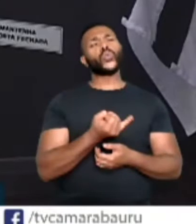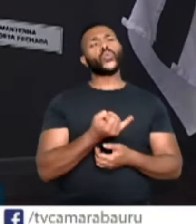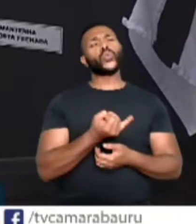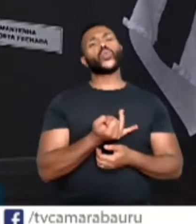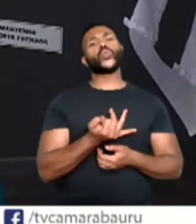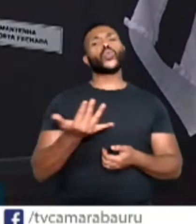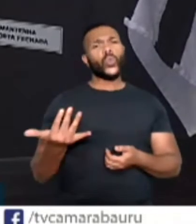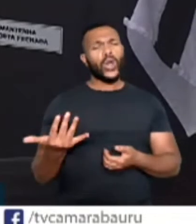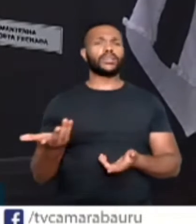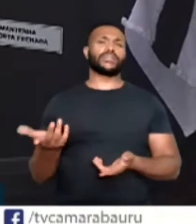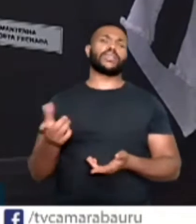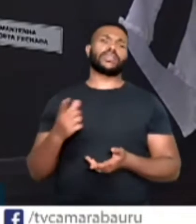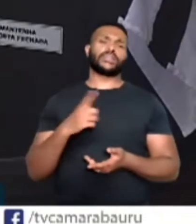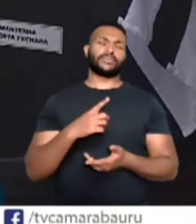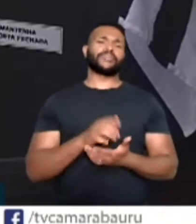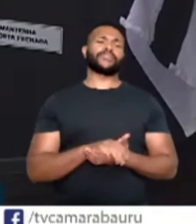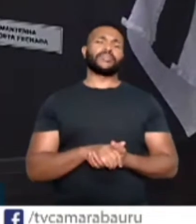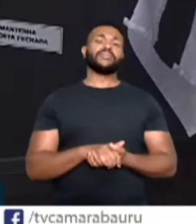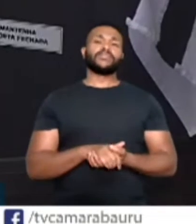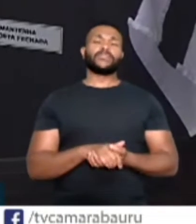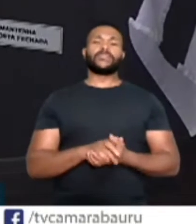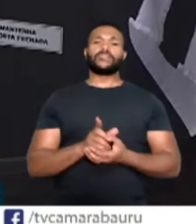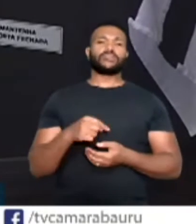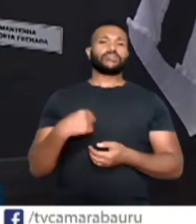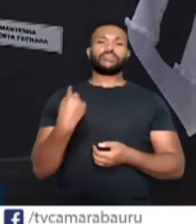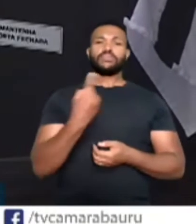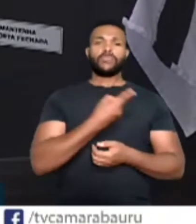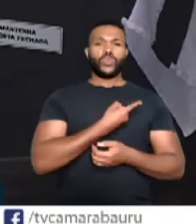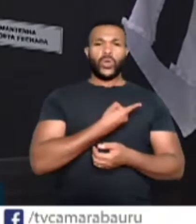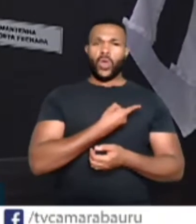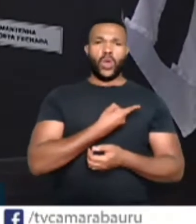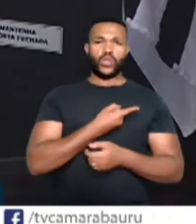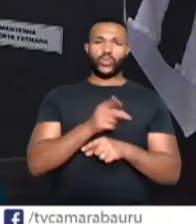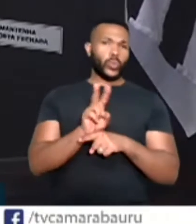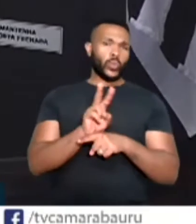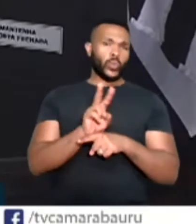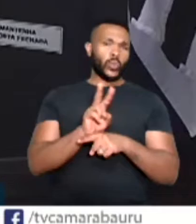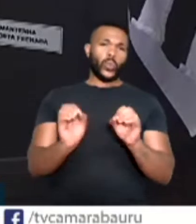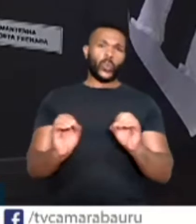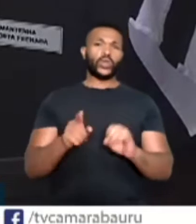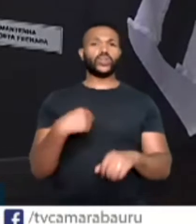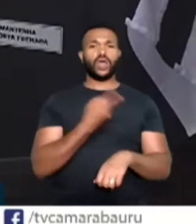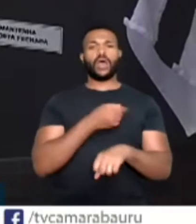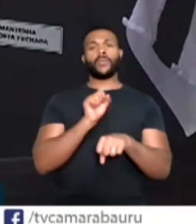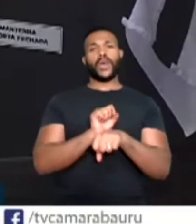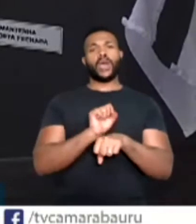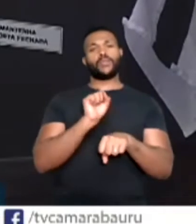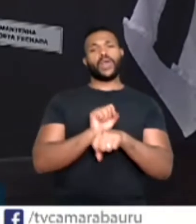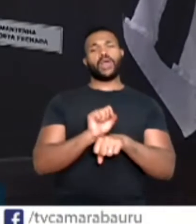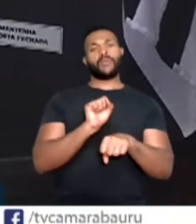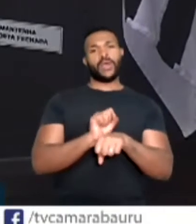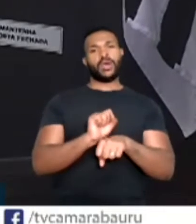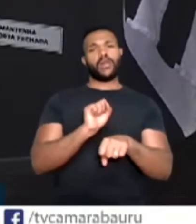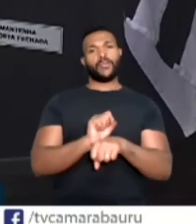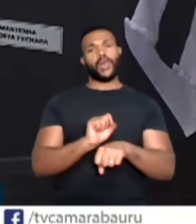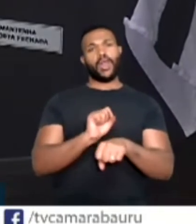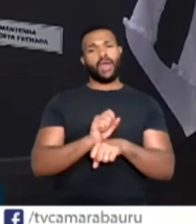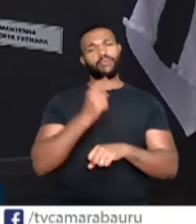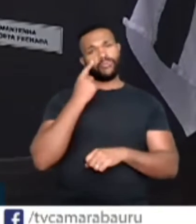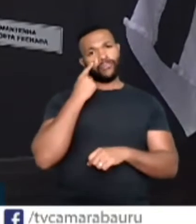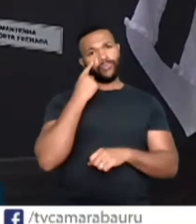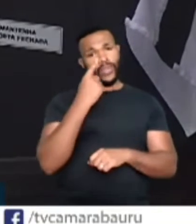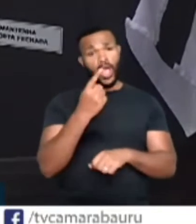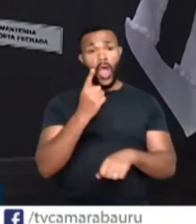situações. E nós não nos furtamos a fiscalizar. A gente fica esperando, vai olhando o passo e vê na hora de fazer